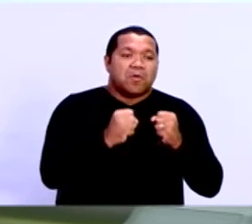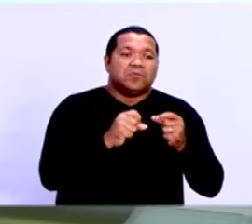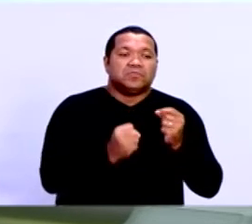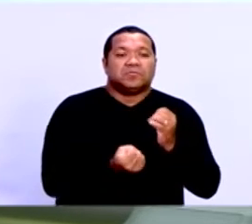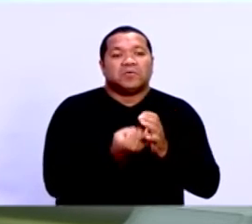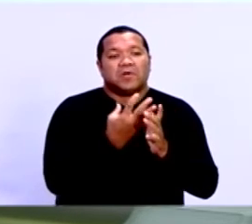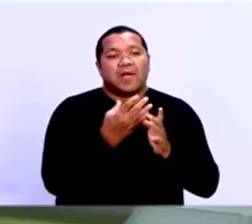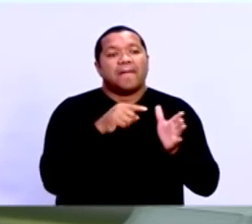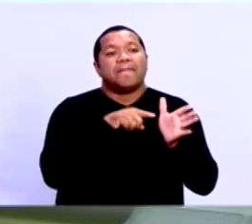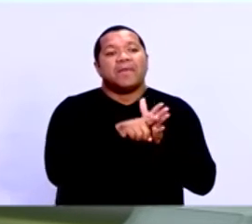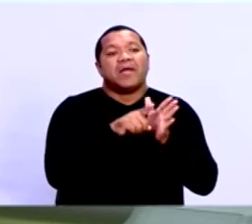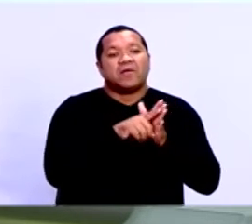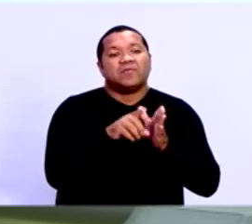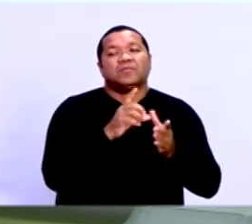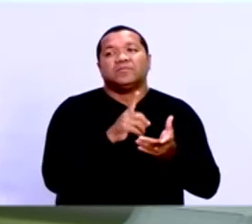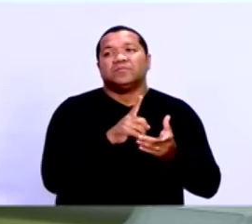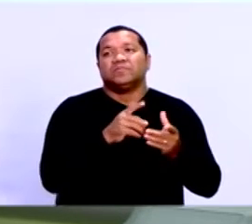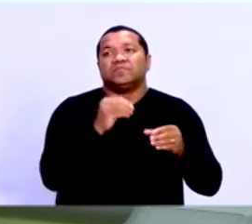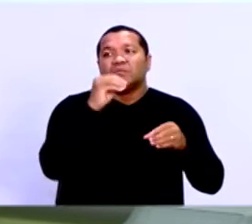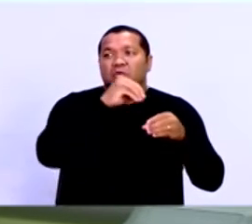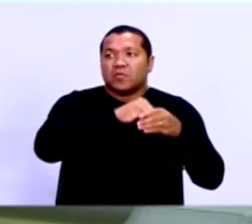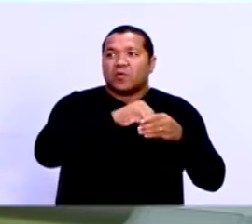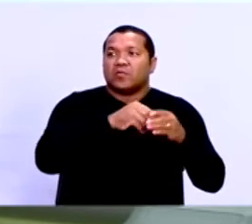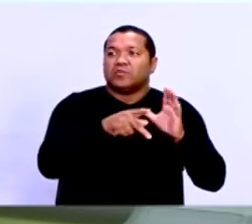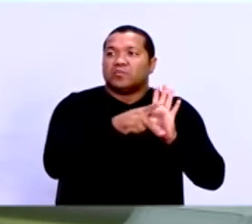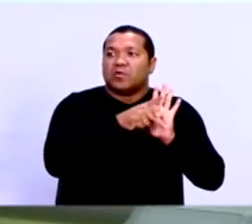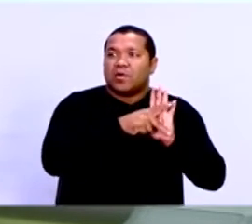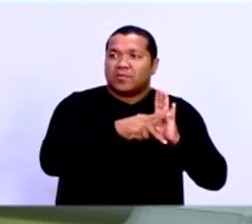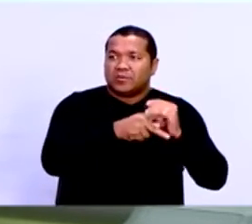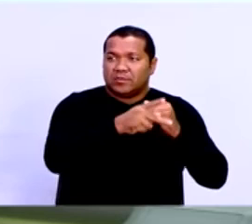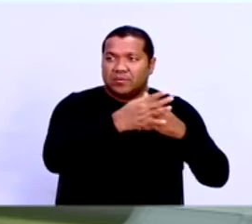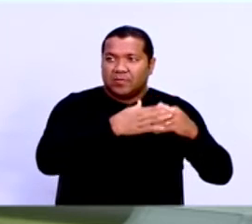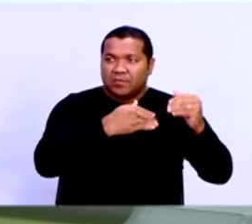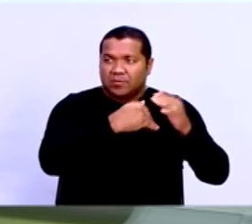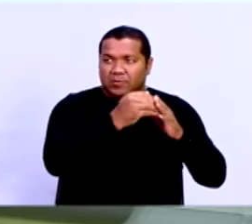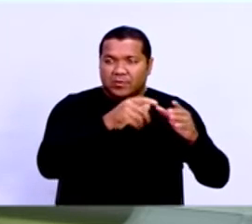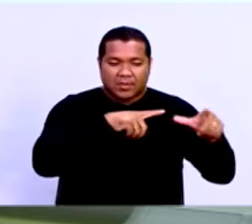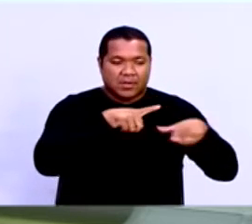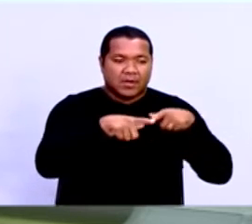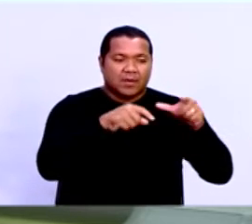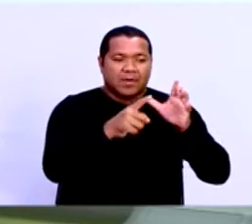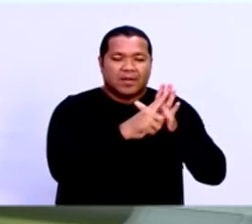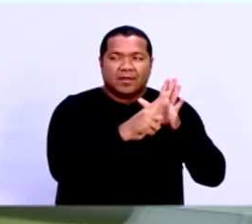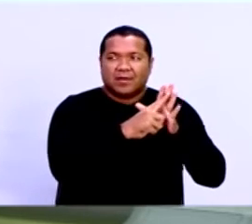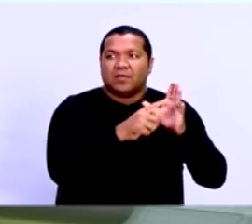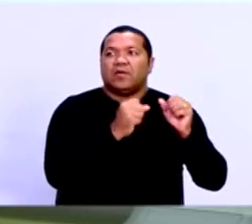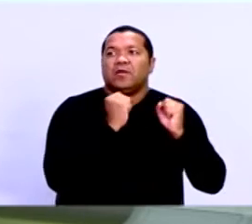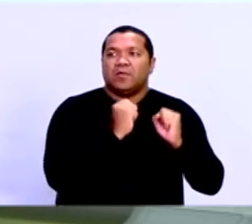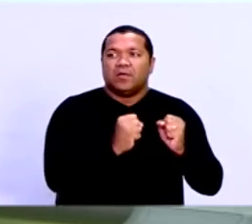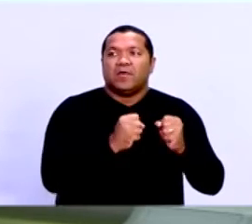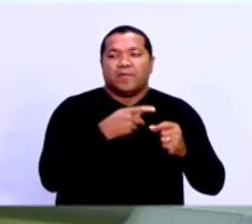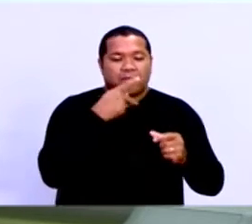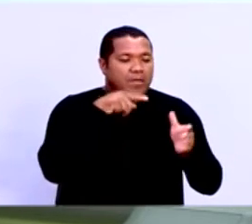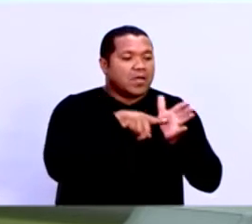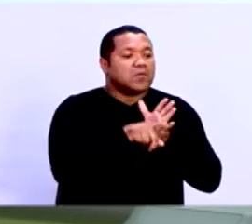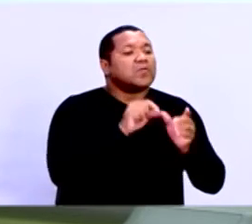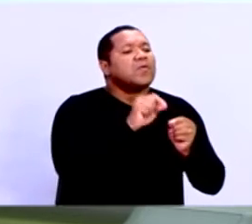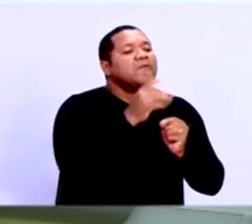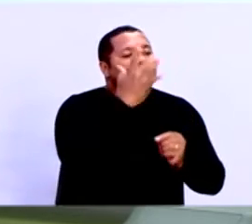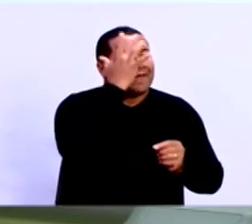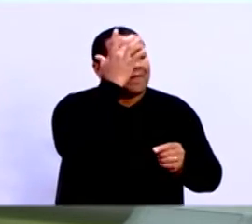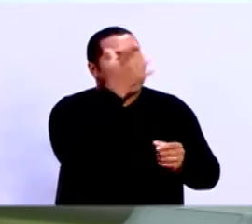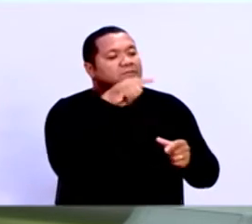dentro os próprios funcionários o que seria o que ficaria mais fácil o trabalho deles com o